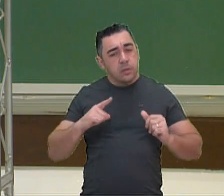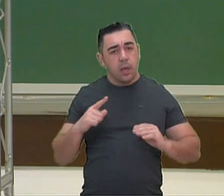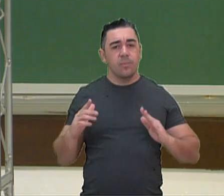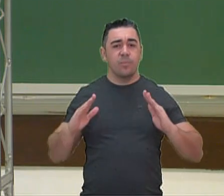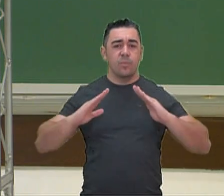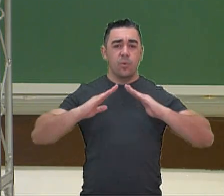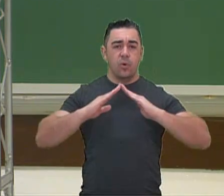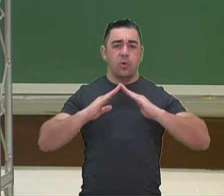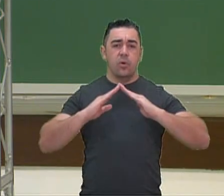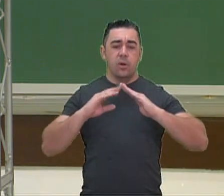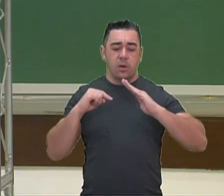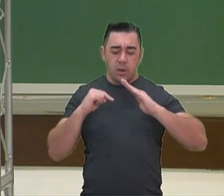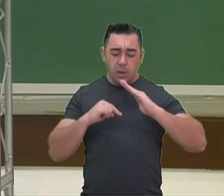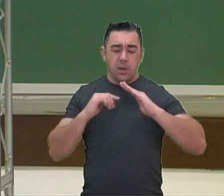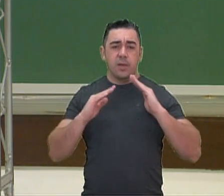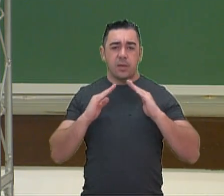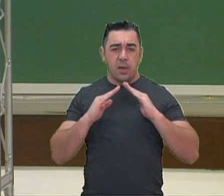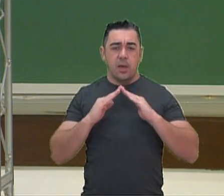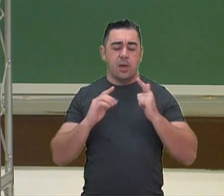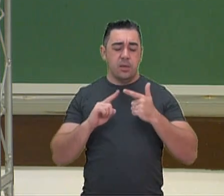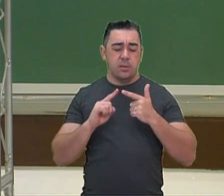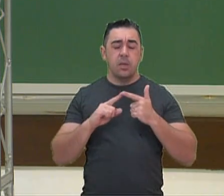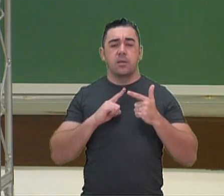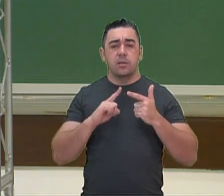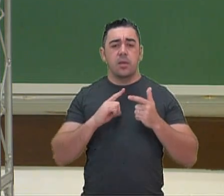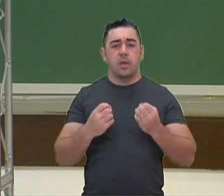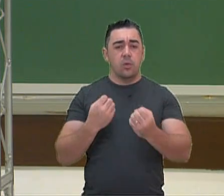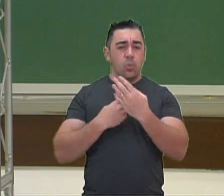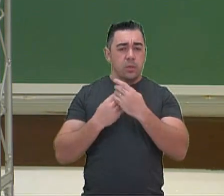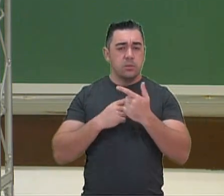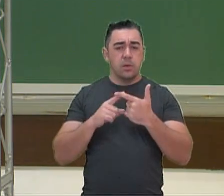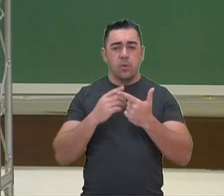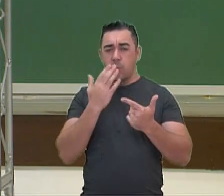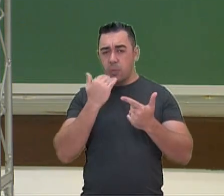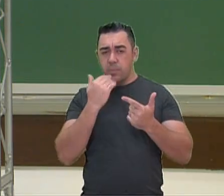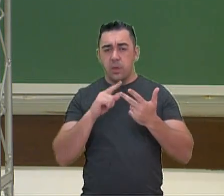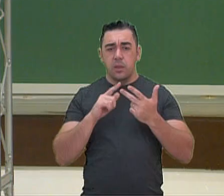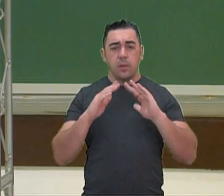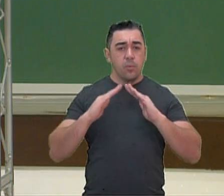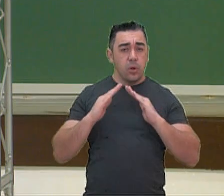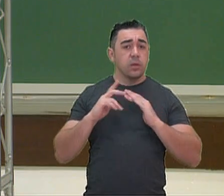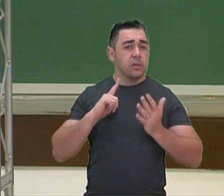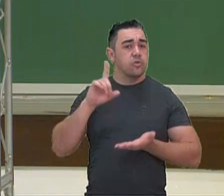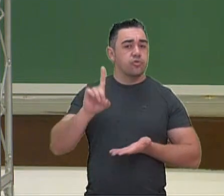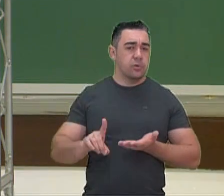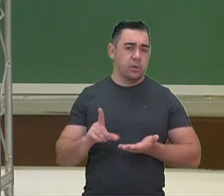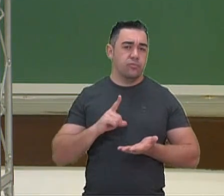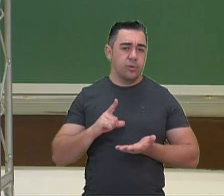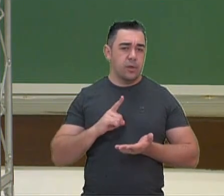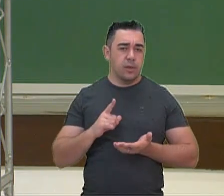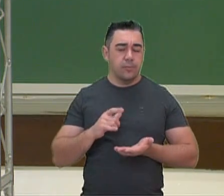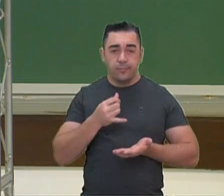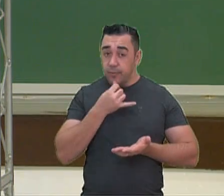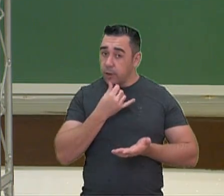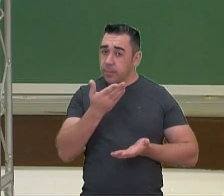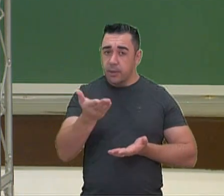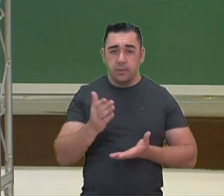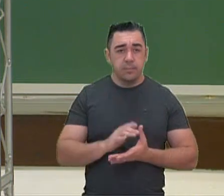constitucional que merecemos educação, merecemos comida, merecemos moradia, temos direito a isso. É uma pena.